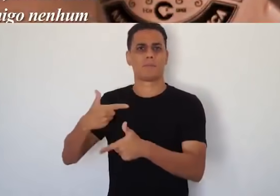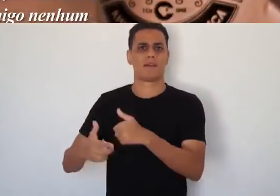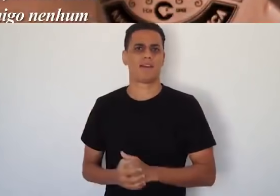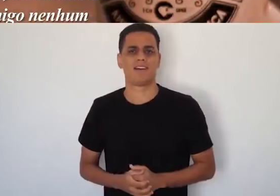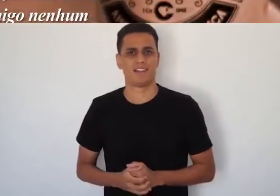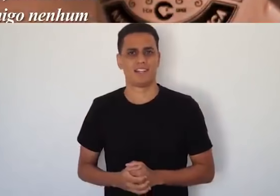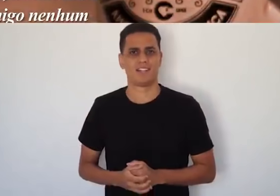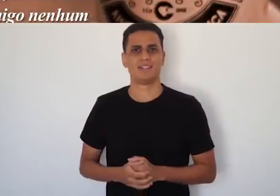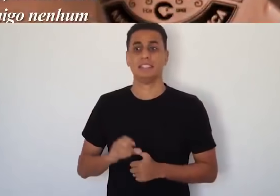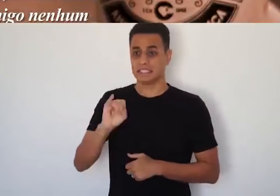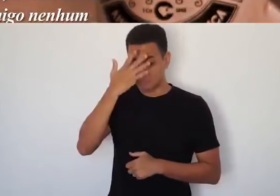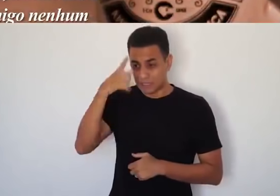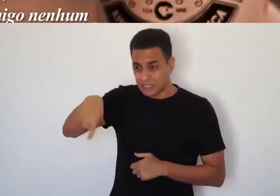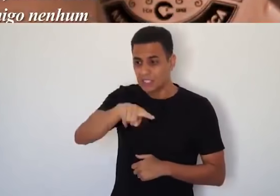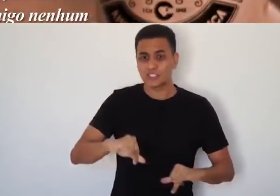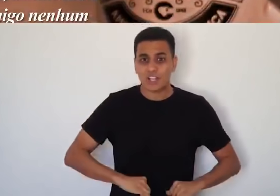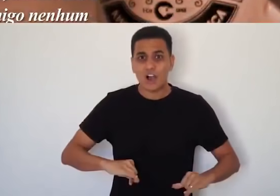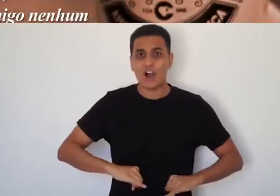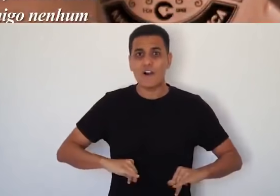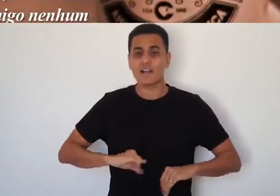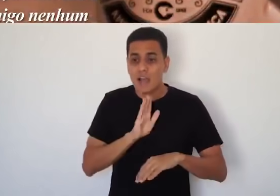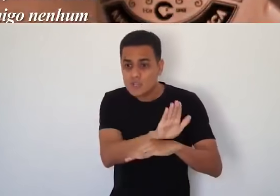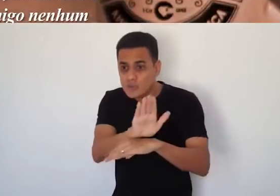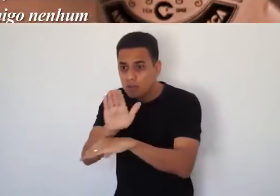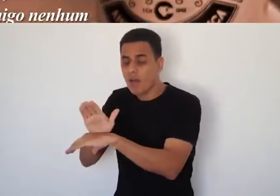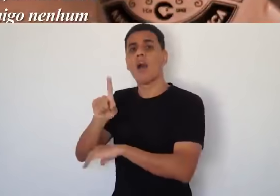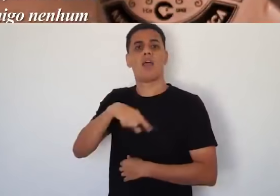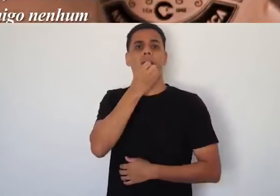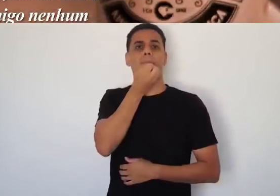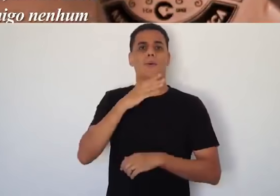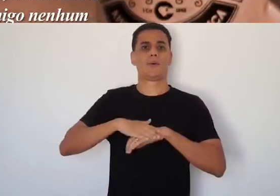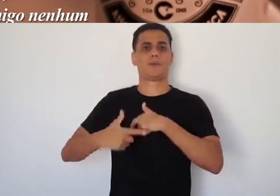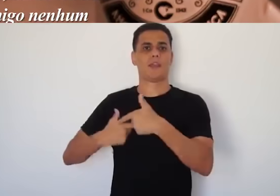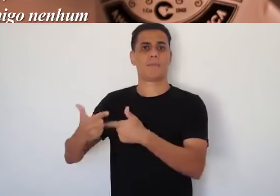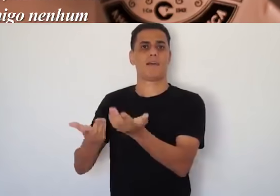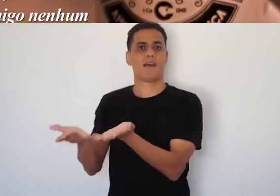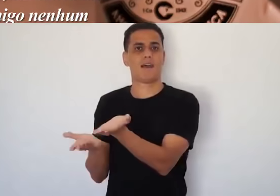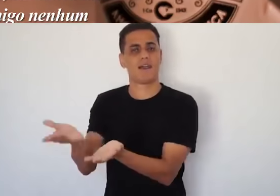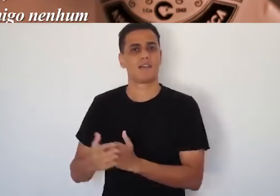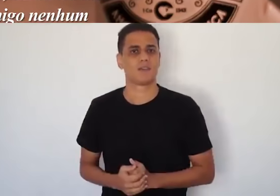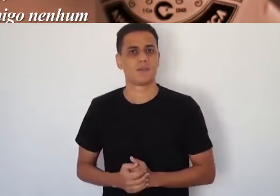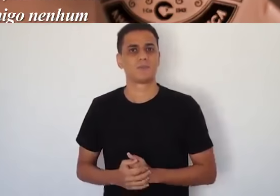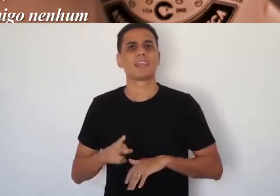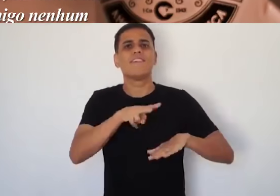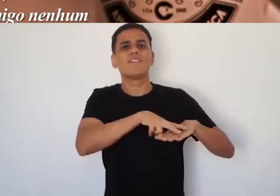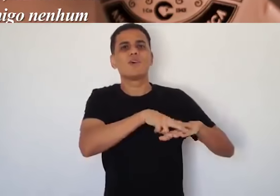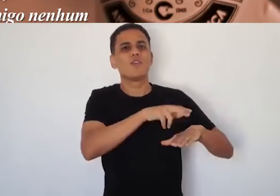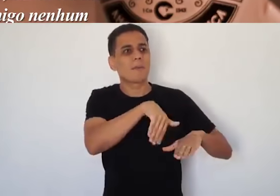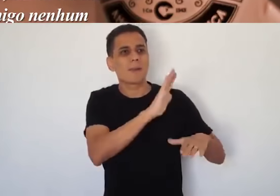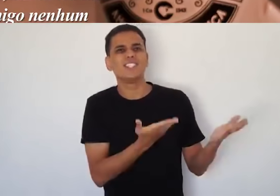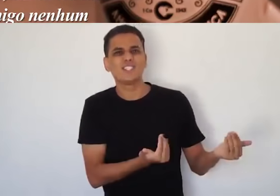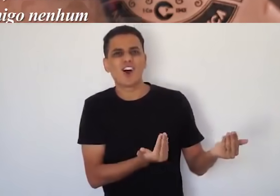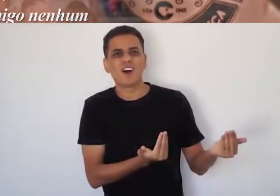filhos, administrem a sua casa e não deem ao inimigo nenhum motivo para maledicência.